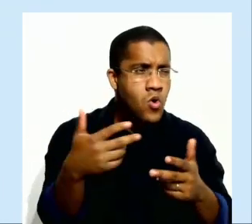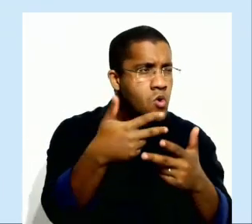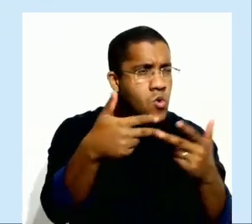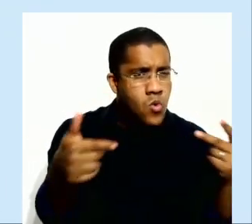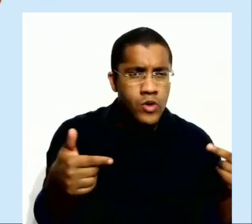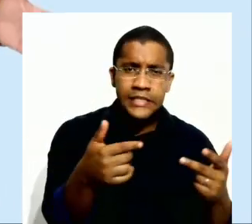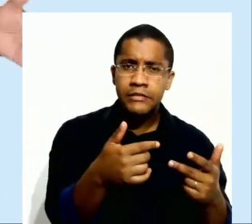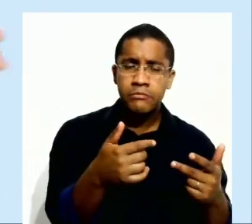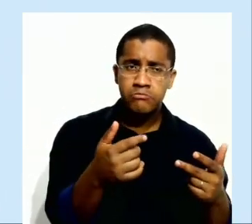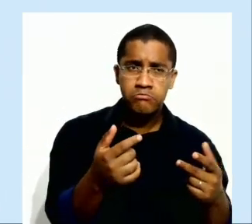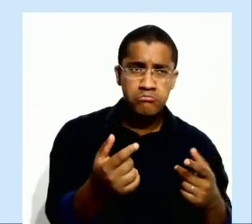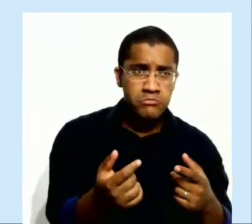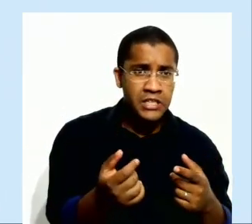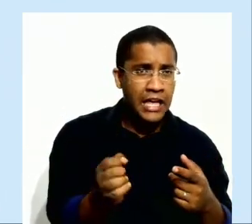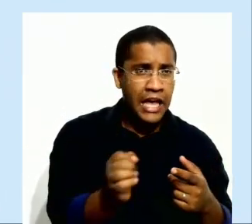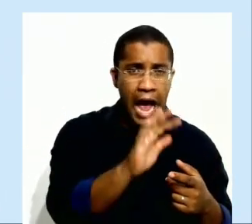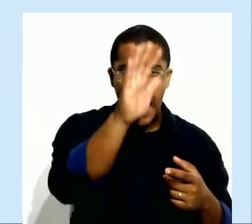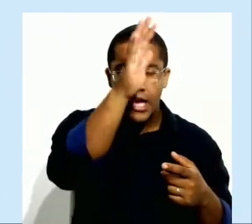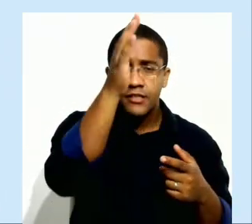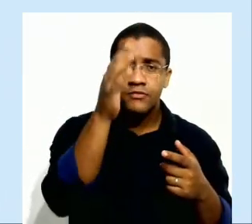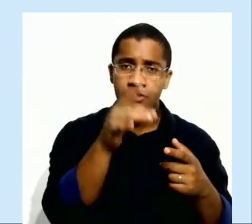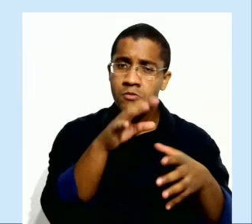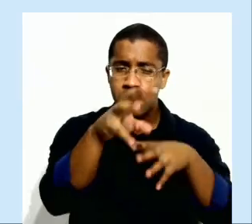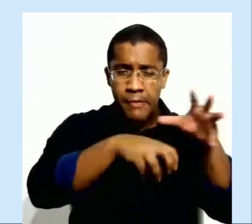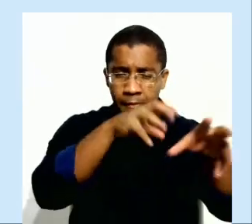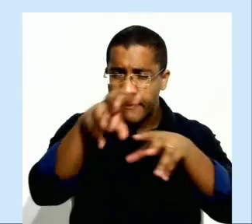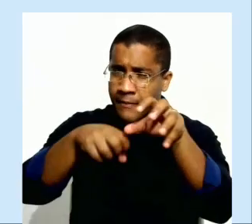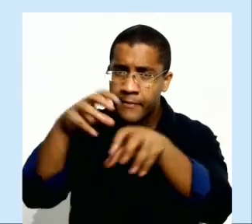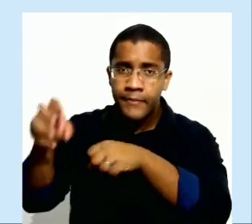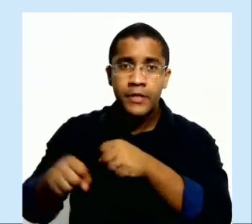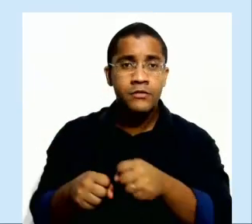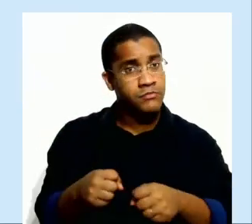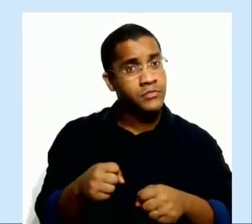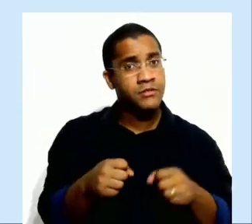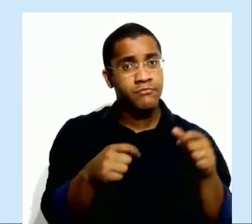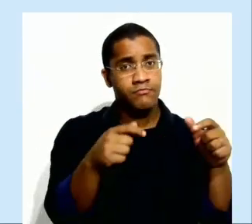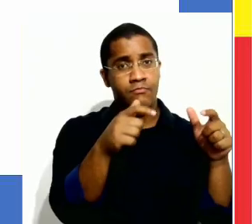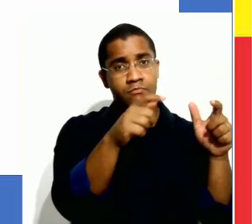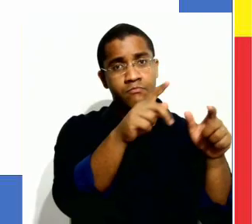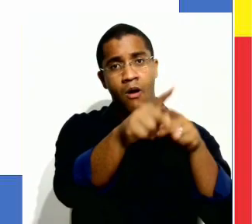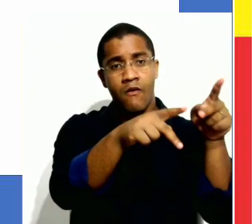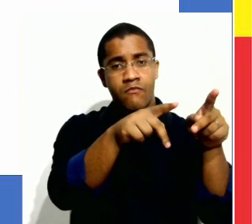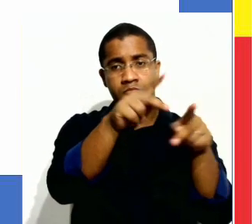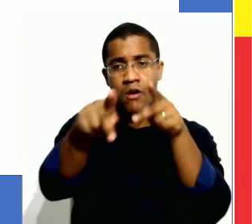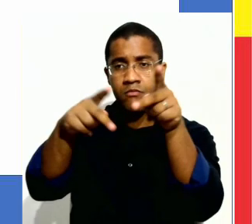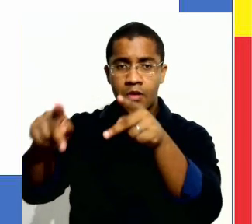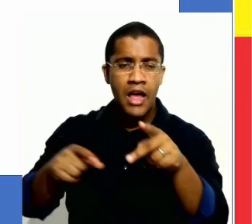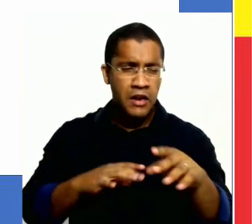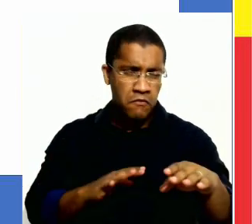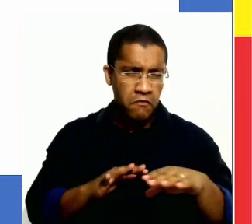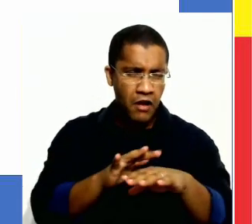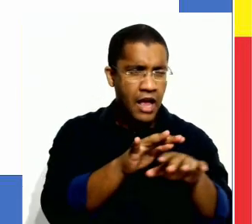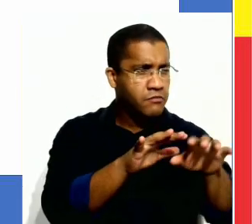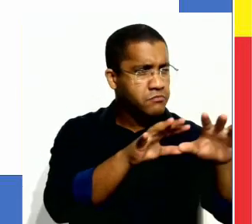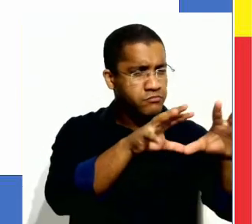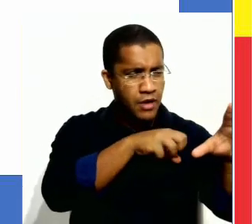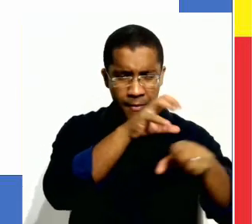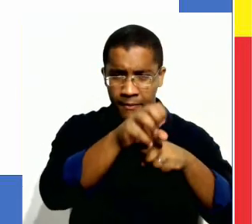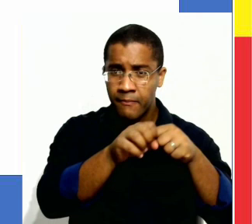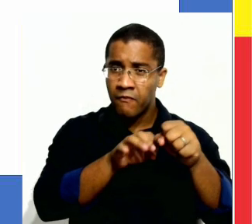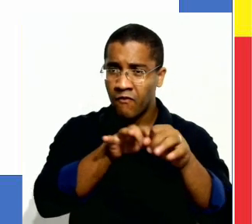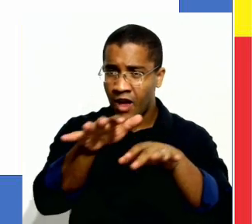apropriando dos metais preciosos, da riqueza que os outros povos dominados tinham. Então o mais